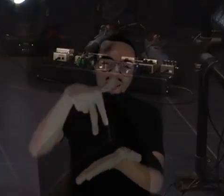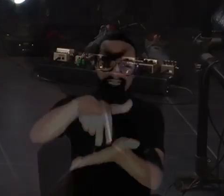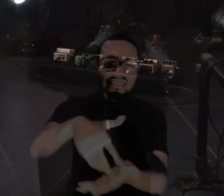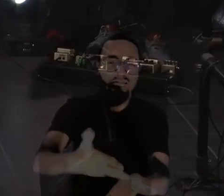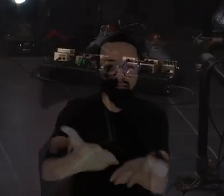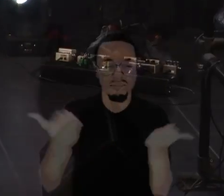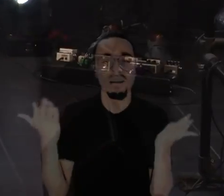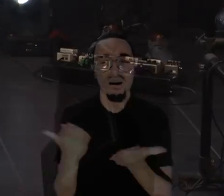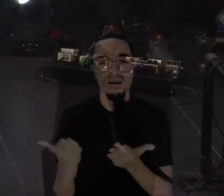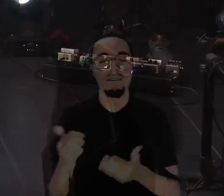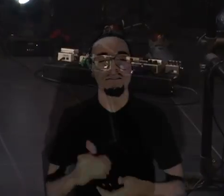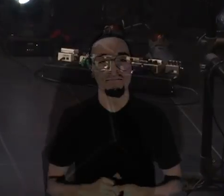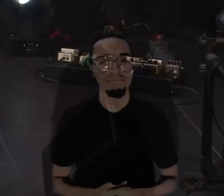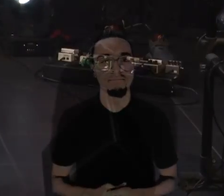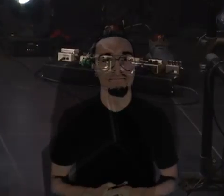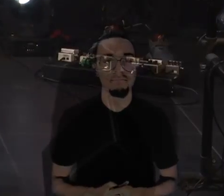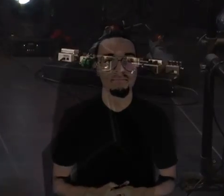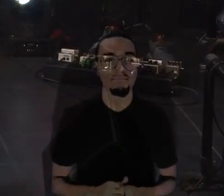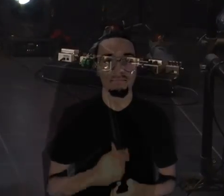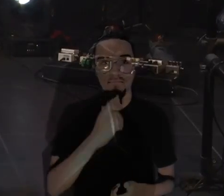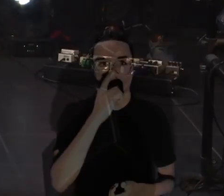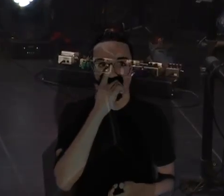dia.